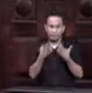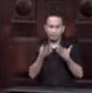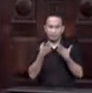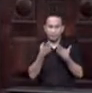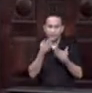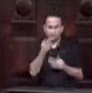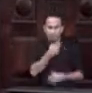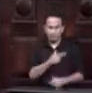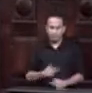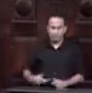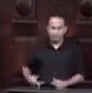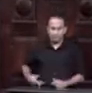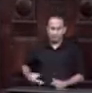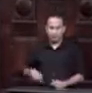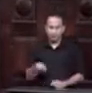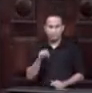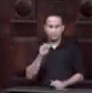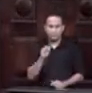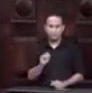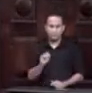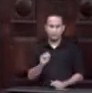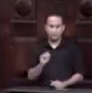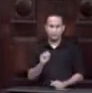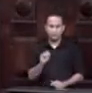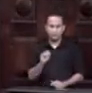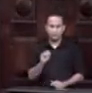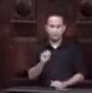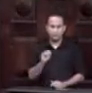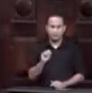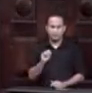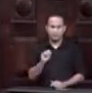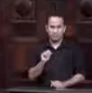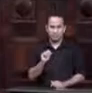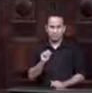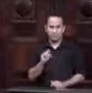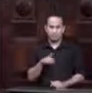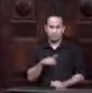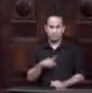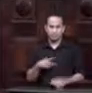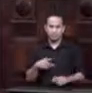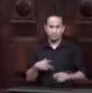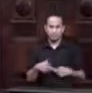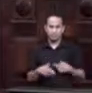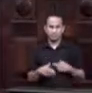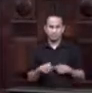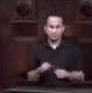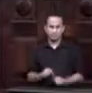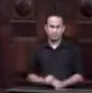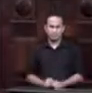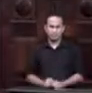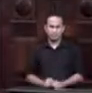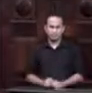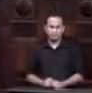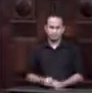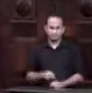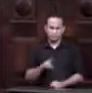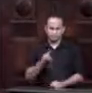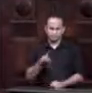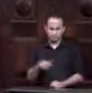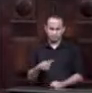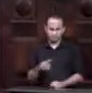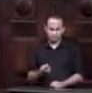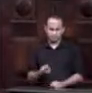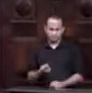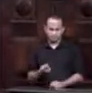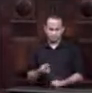Excelência era a verificação, porque foi isso que foi acordado. Me permite uma questão de ordem, senhor presidente. Lei complementar, além